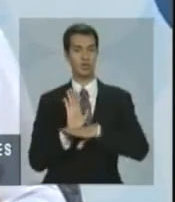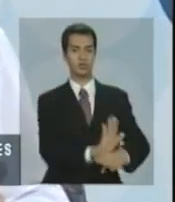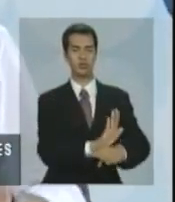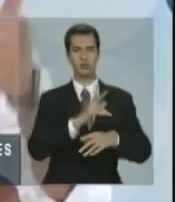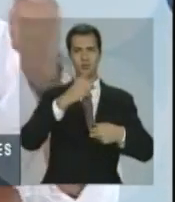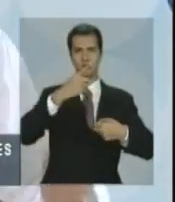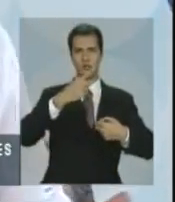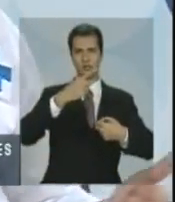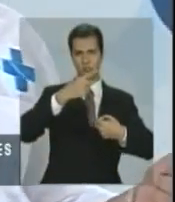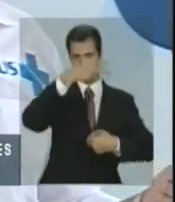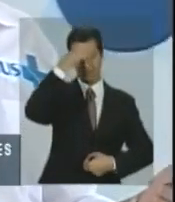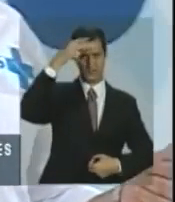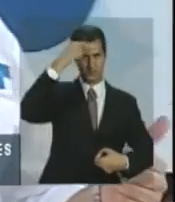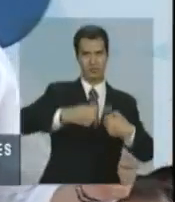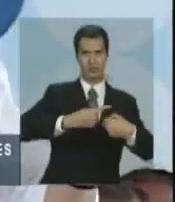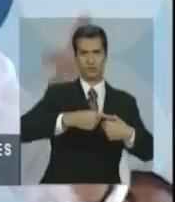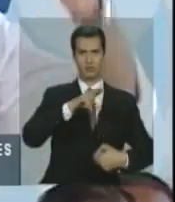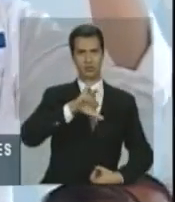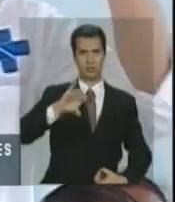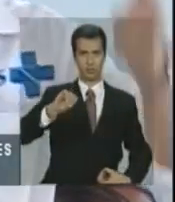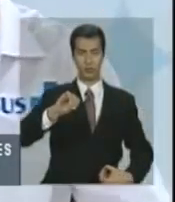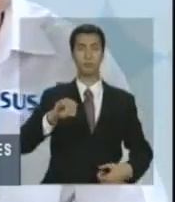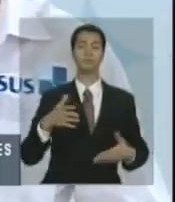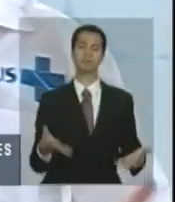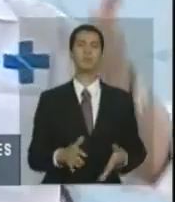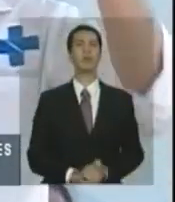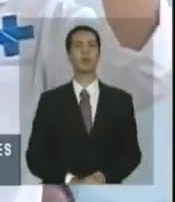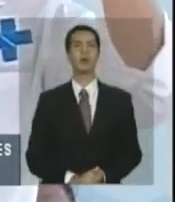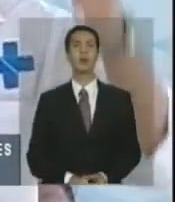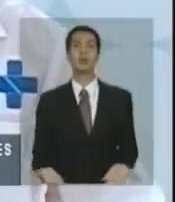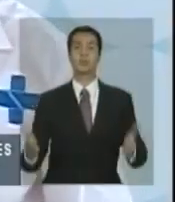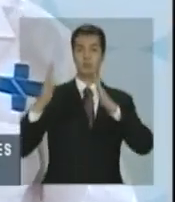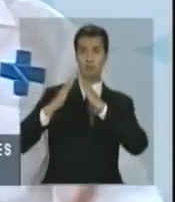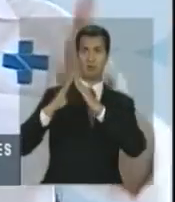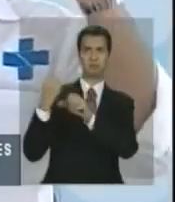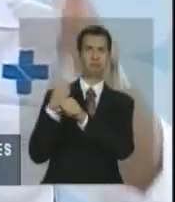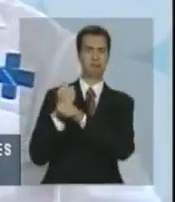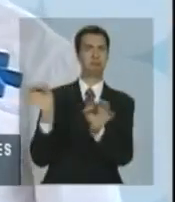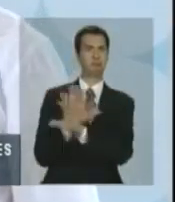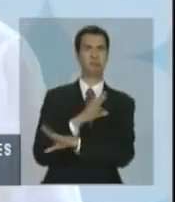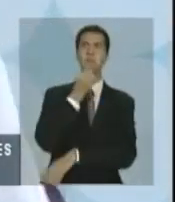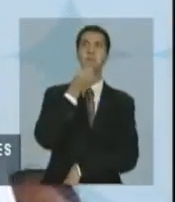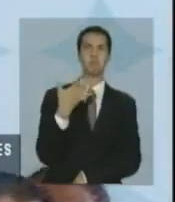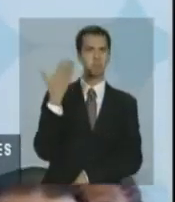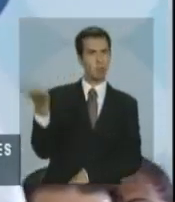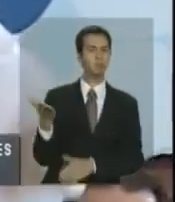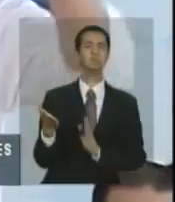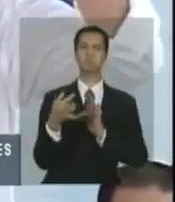bom é fundamental. Ter condições de trabalho, equipamentos,